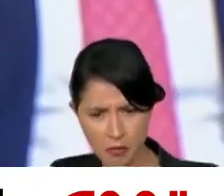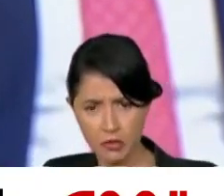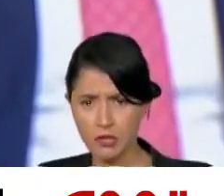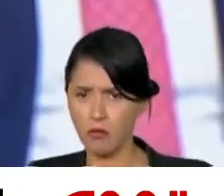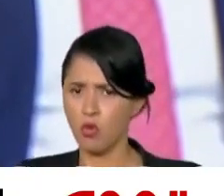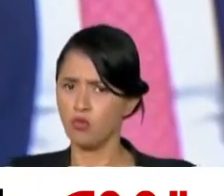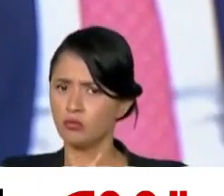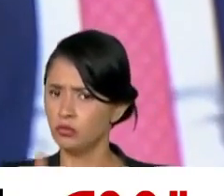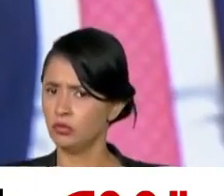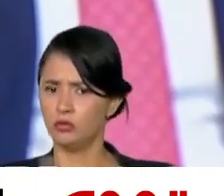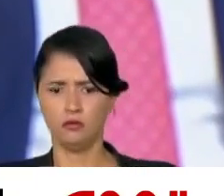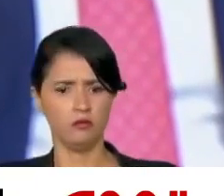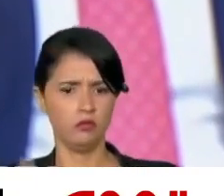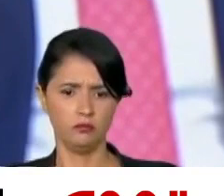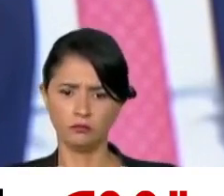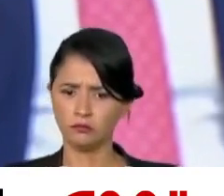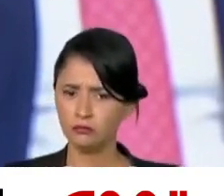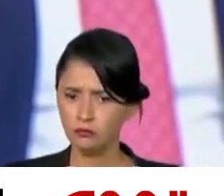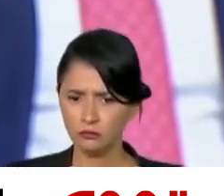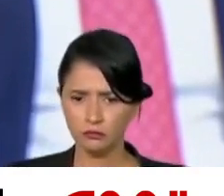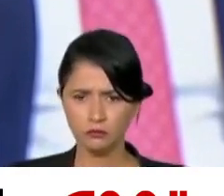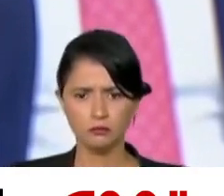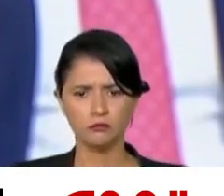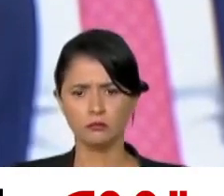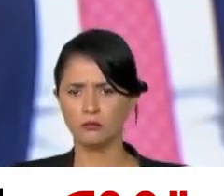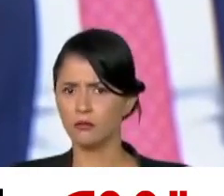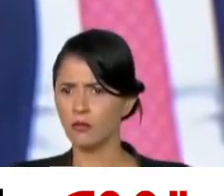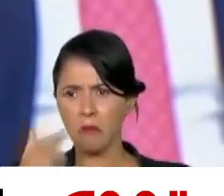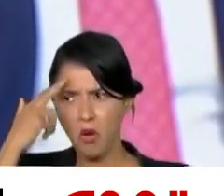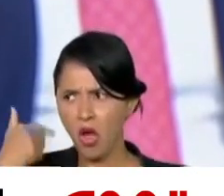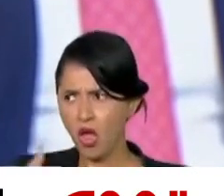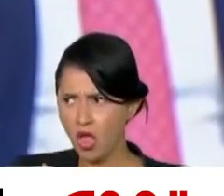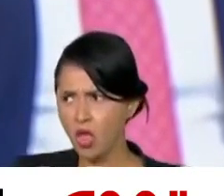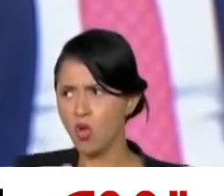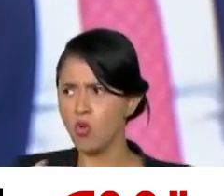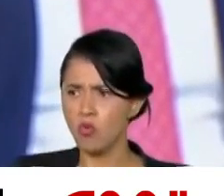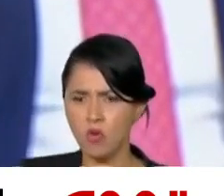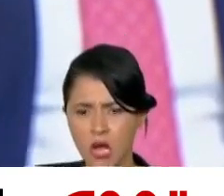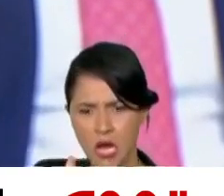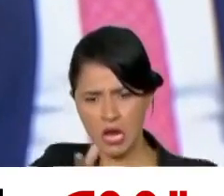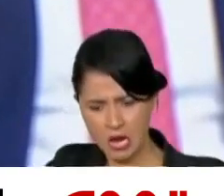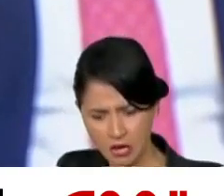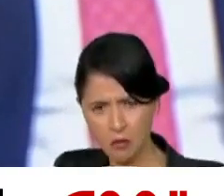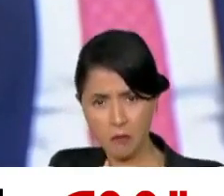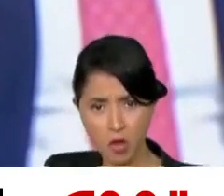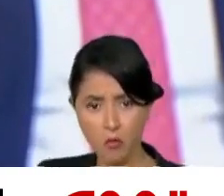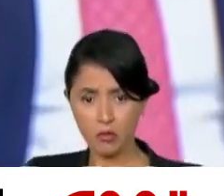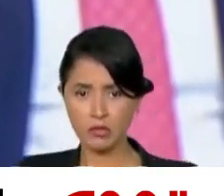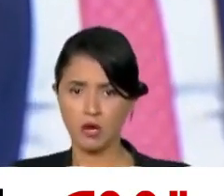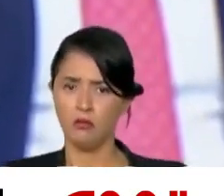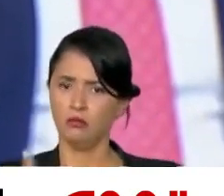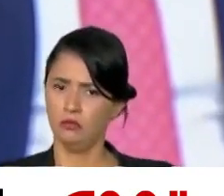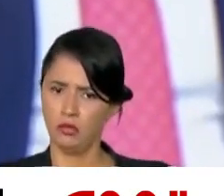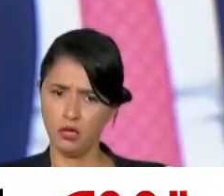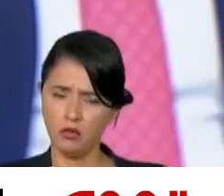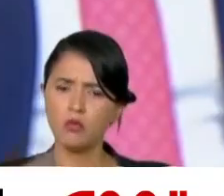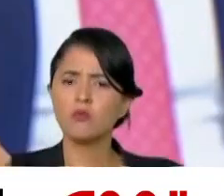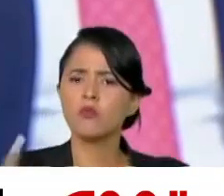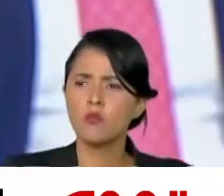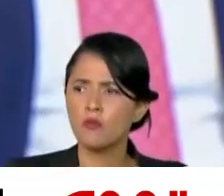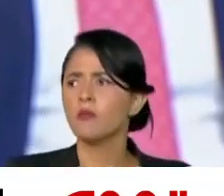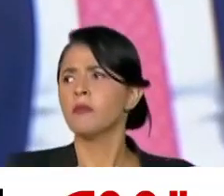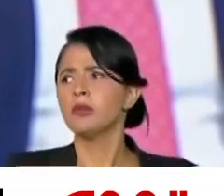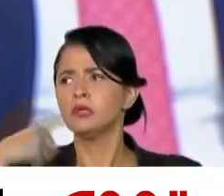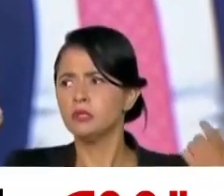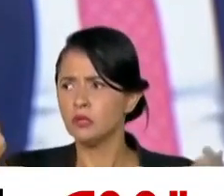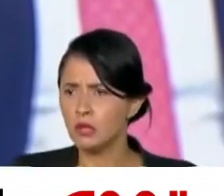maneira alguma. Não existe a hipótese de eu botar a Câmara em policial meu. Porque eu tenho